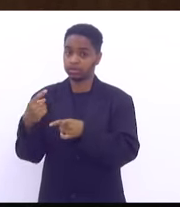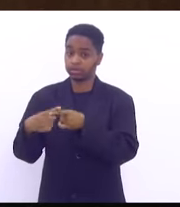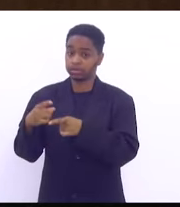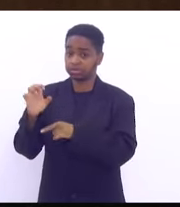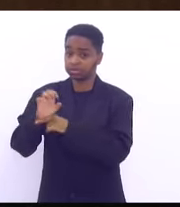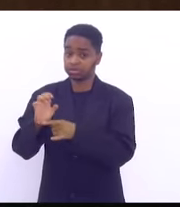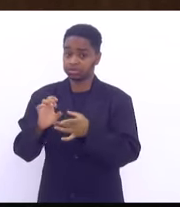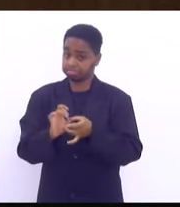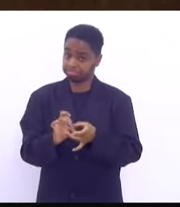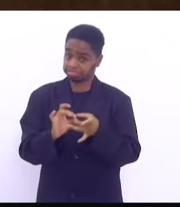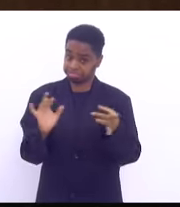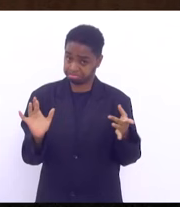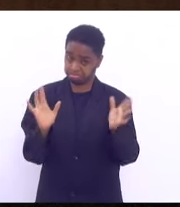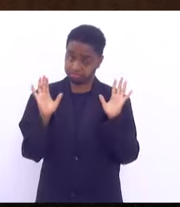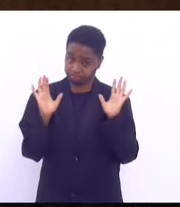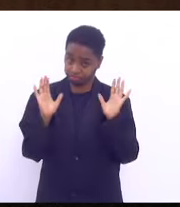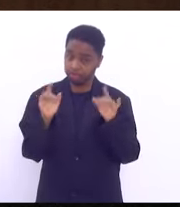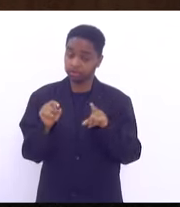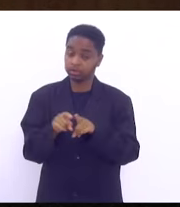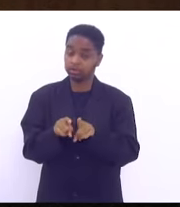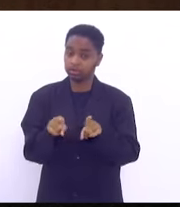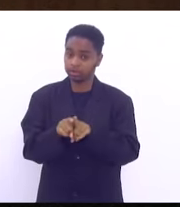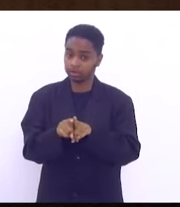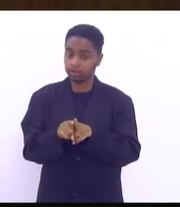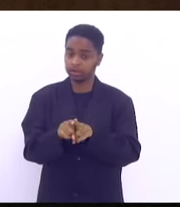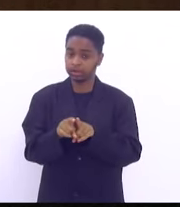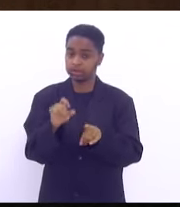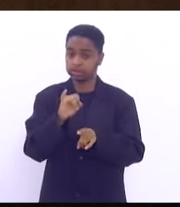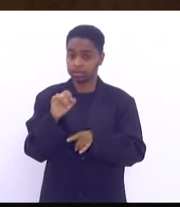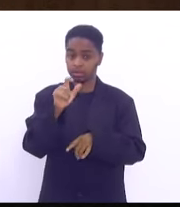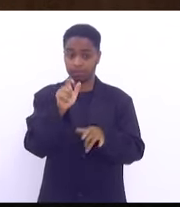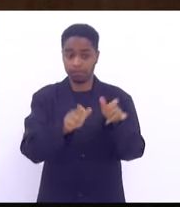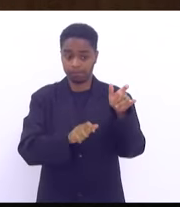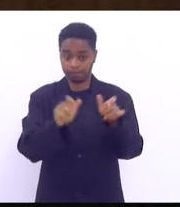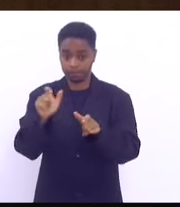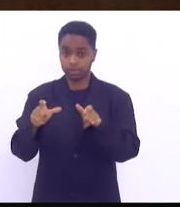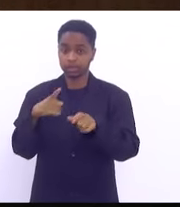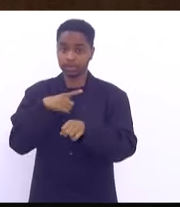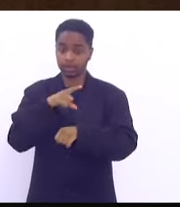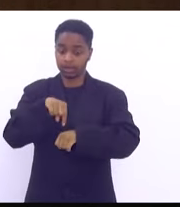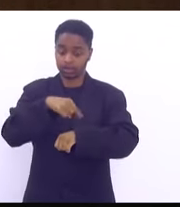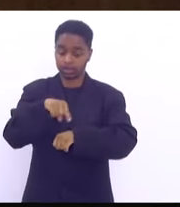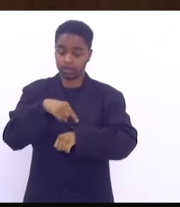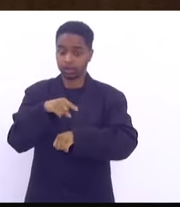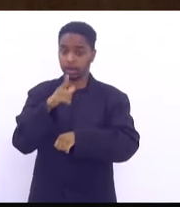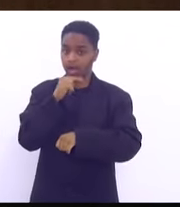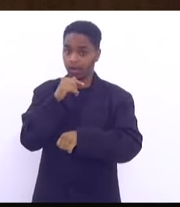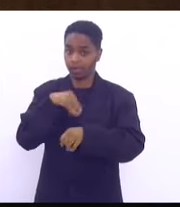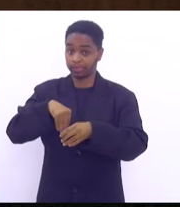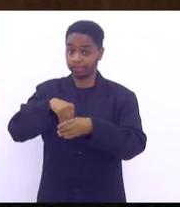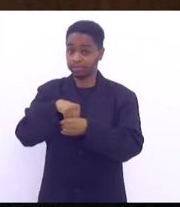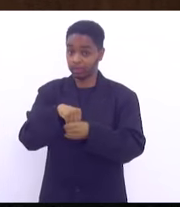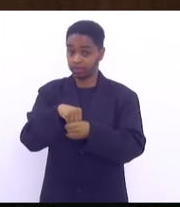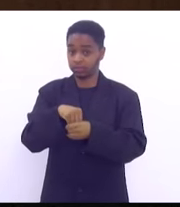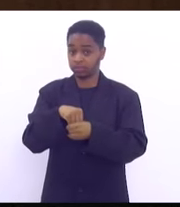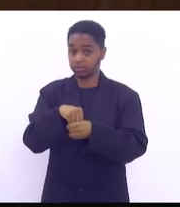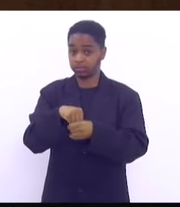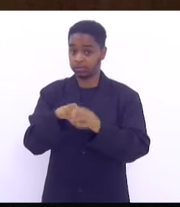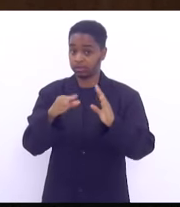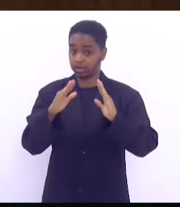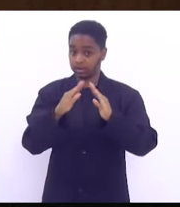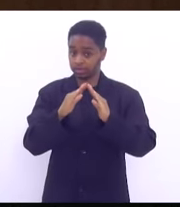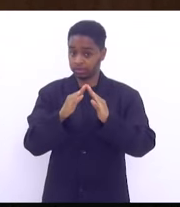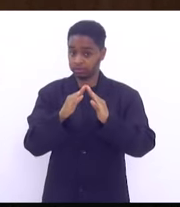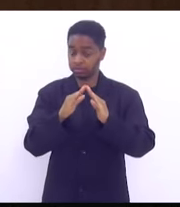permitindo. Além do mais, se o cidadão tem um hidrômetro interno, para se instalar